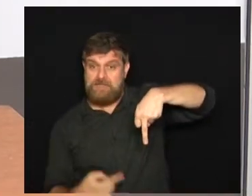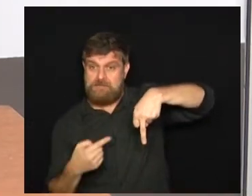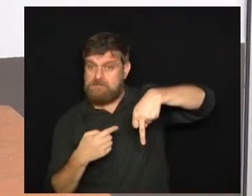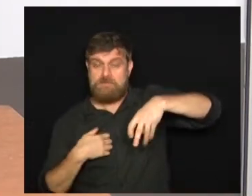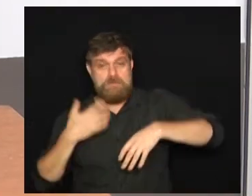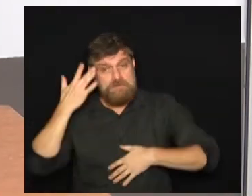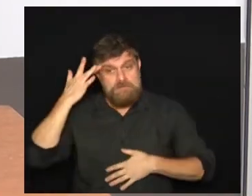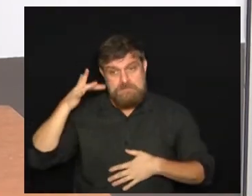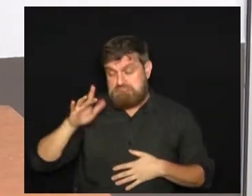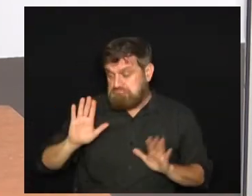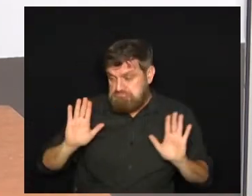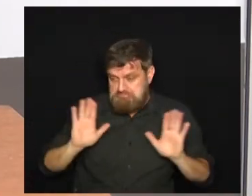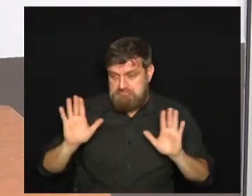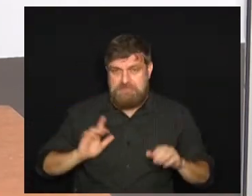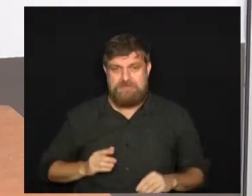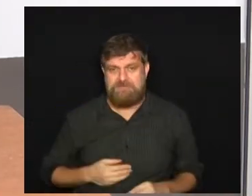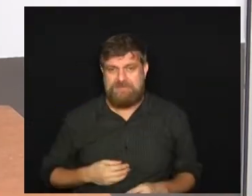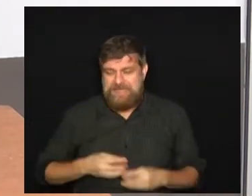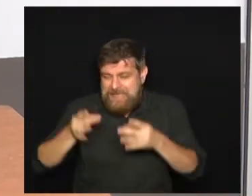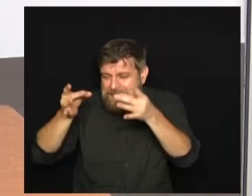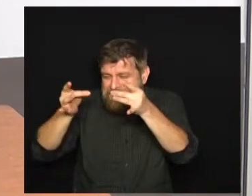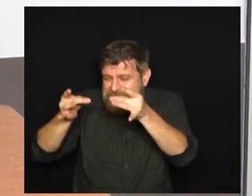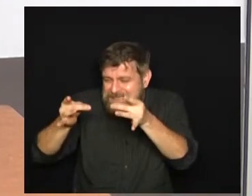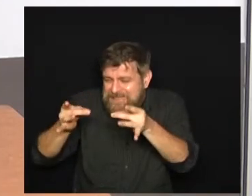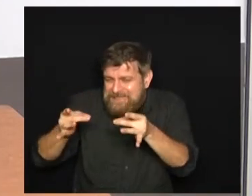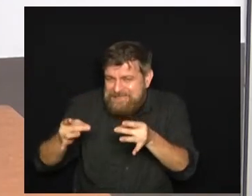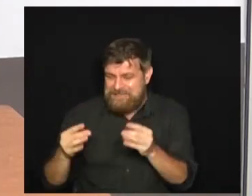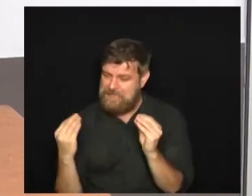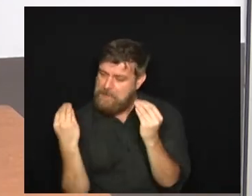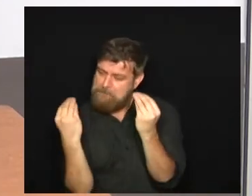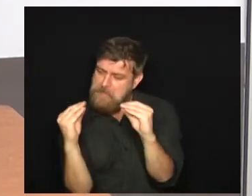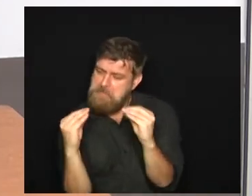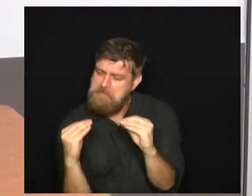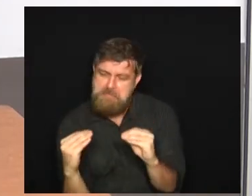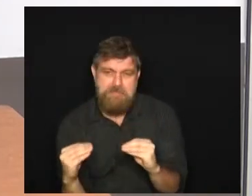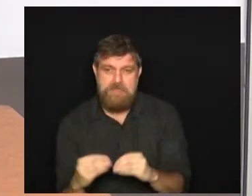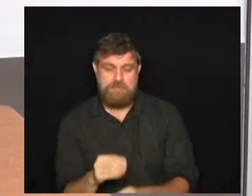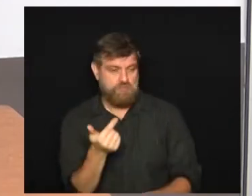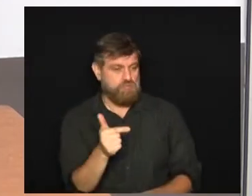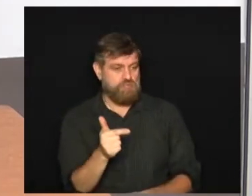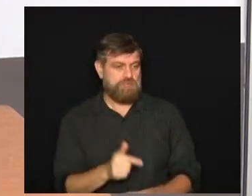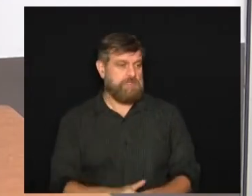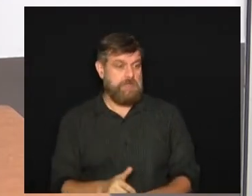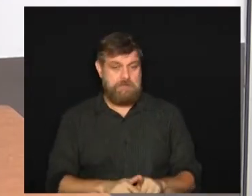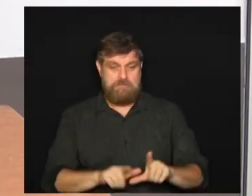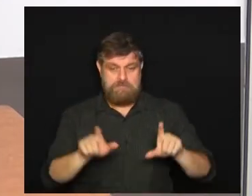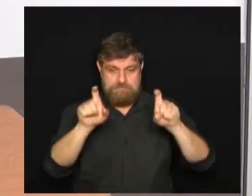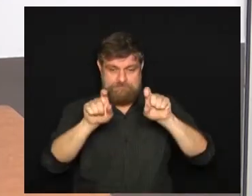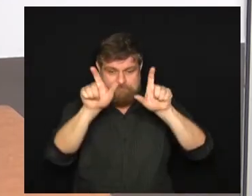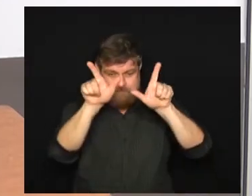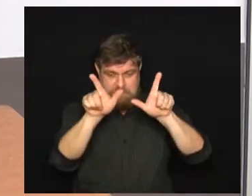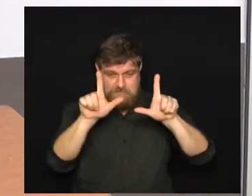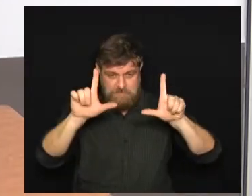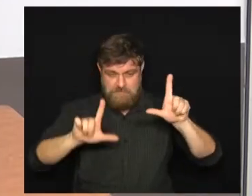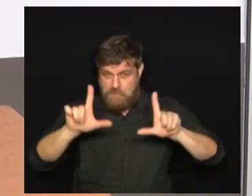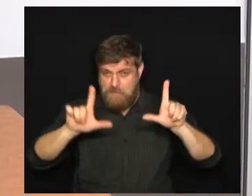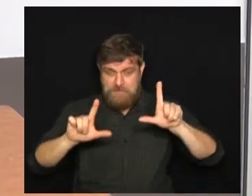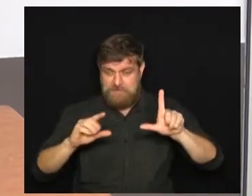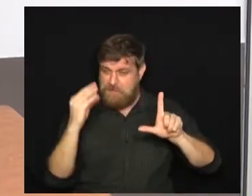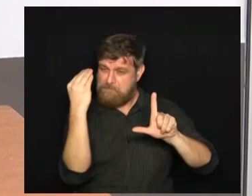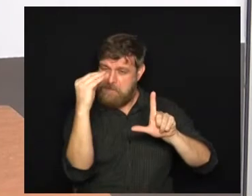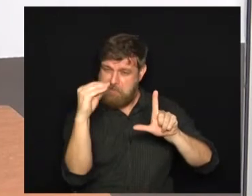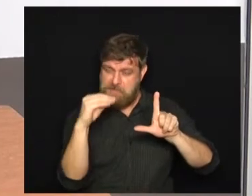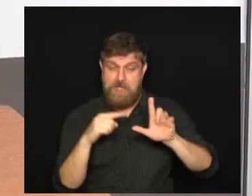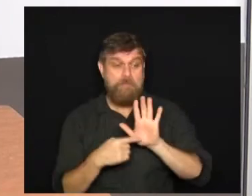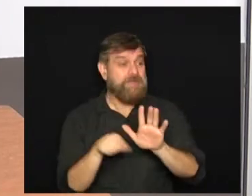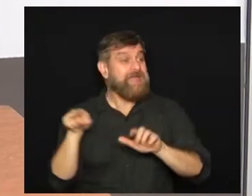deficiência física. A gente não entra muito na ênfase da deficiência, porque a gente quer potencializar as habilidades